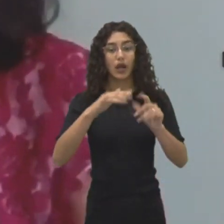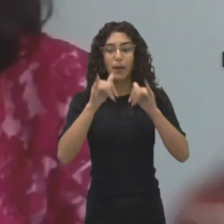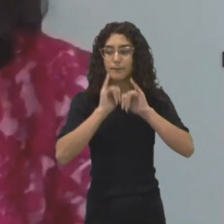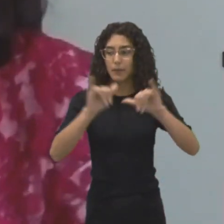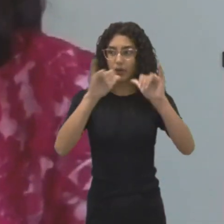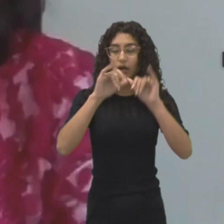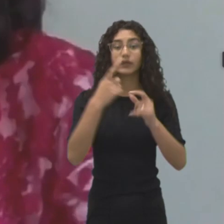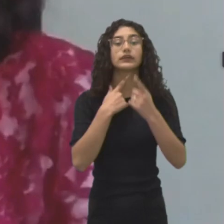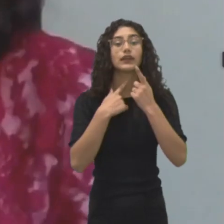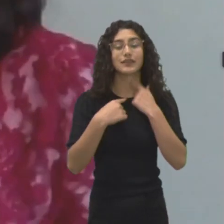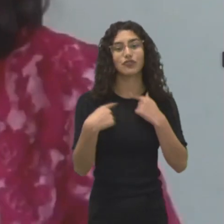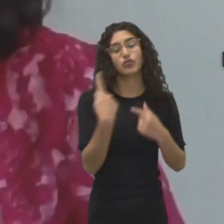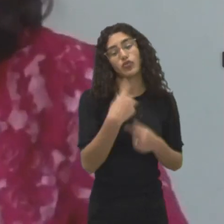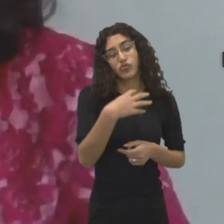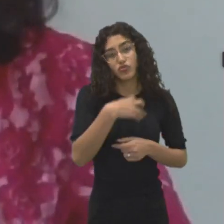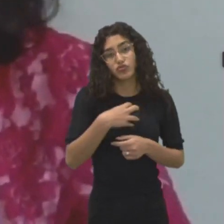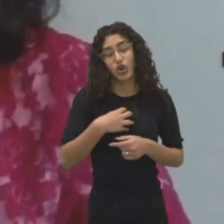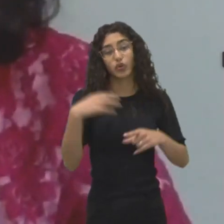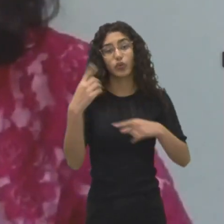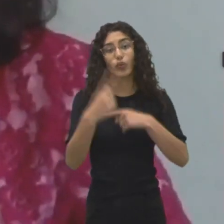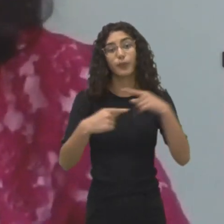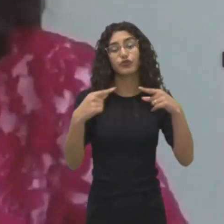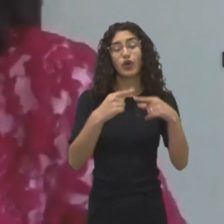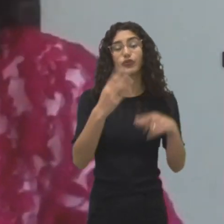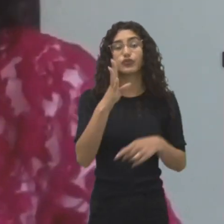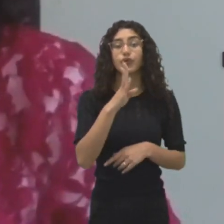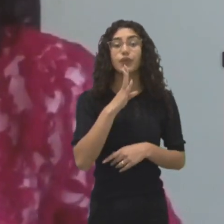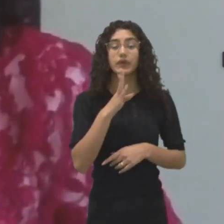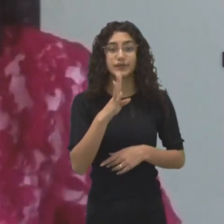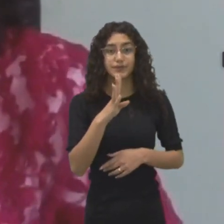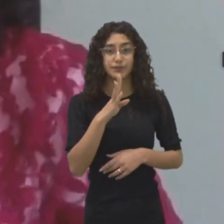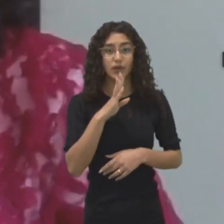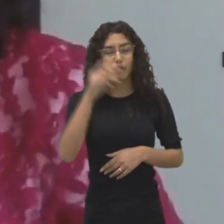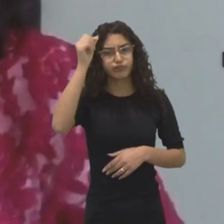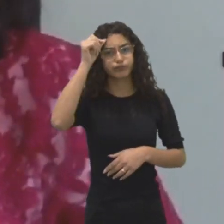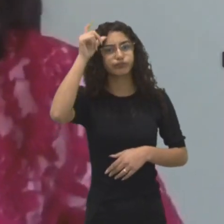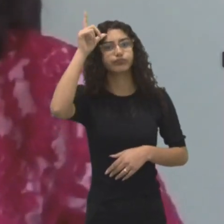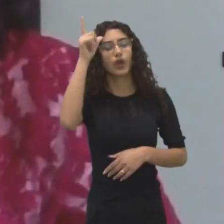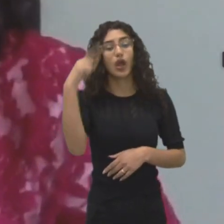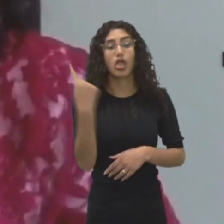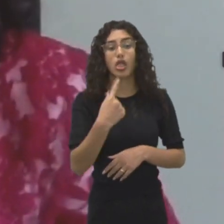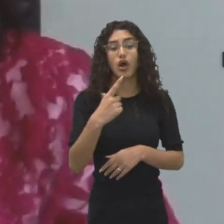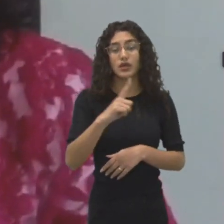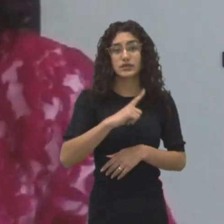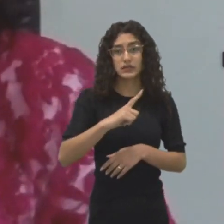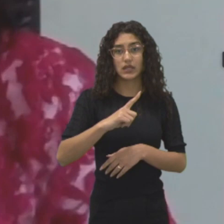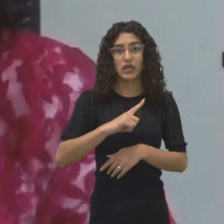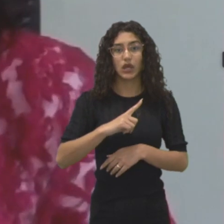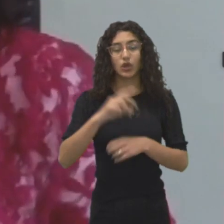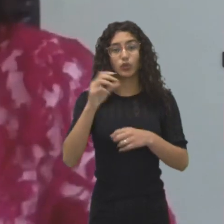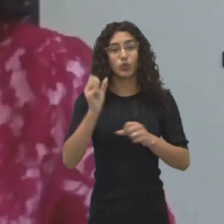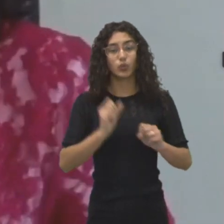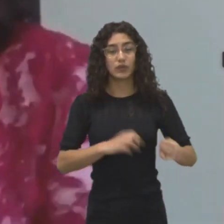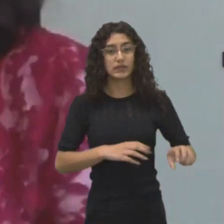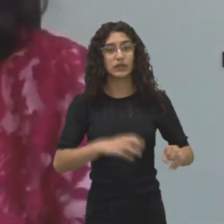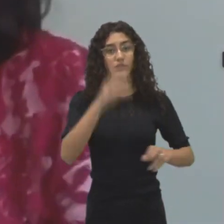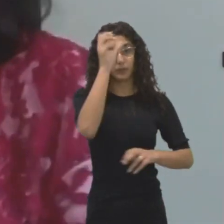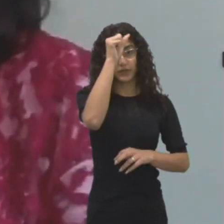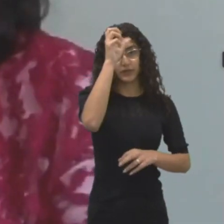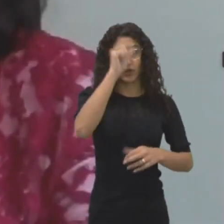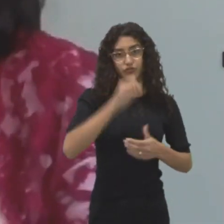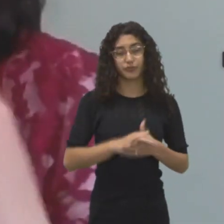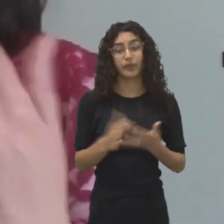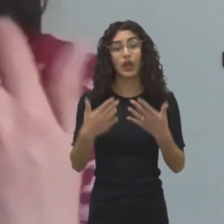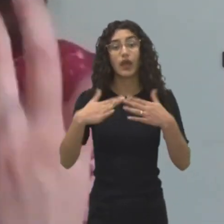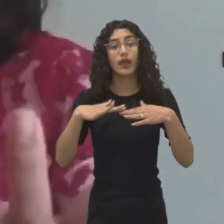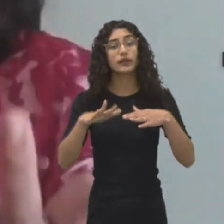deseja. No nosso caso, o objeto de conhecimento que nós vamos possibilitar o ensino e aprendizagem. Então, neste